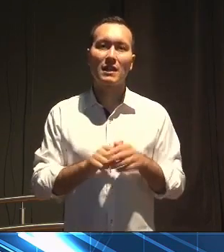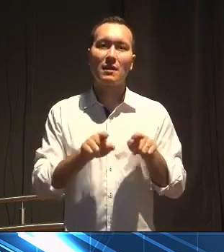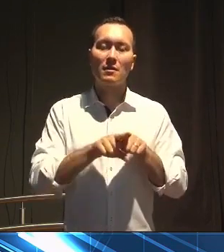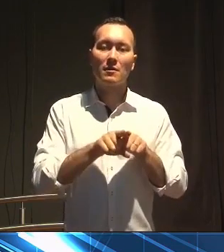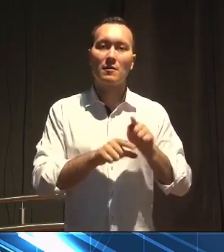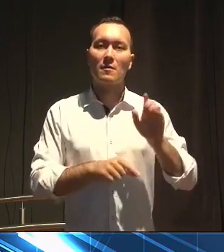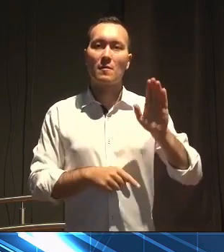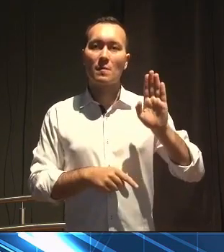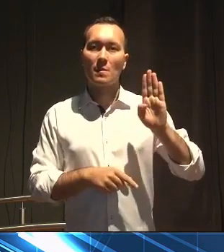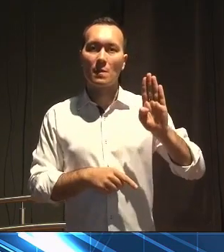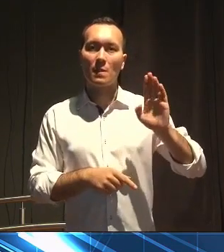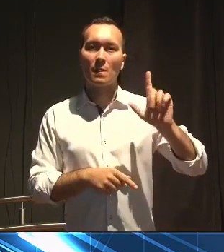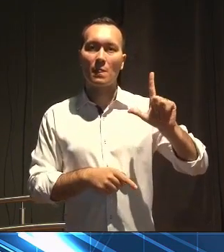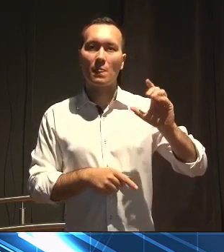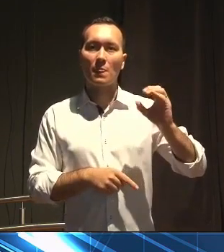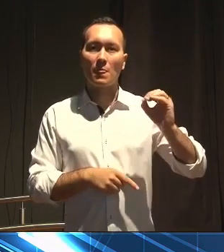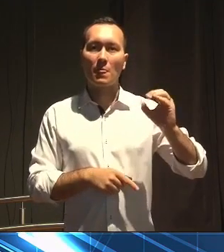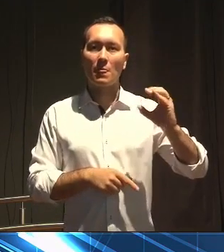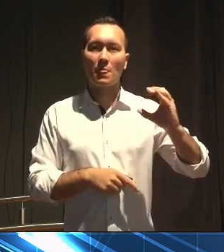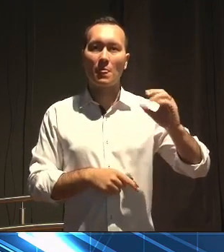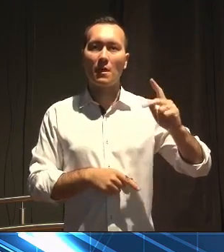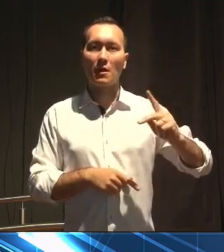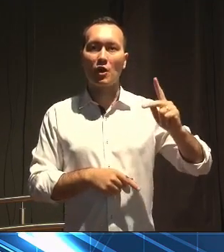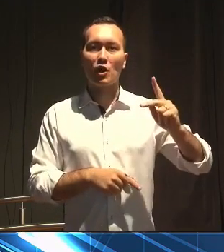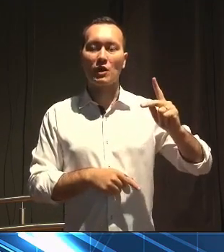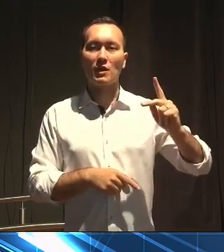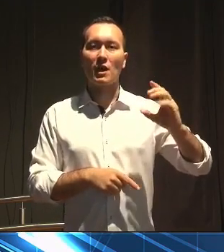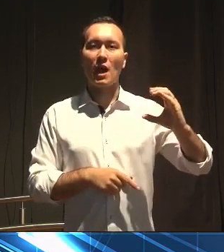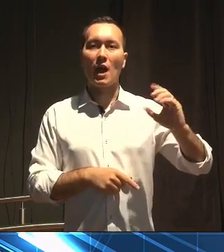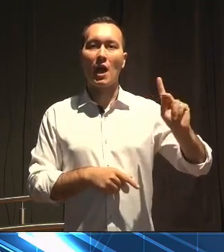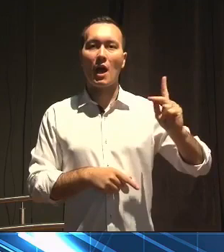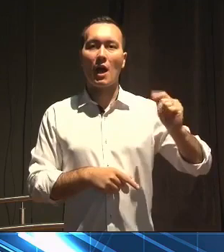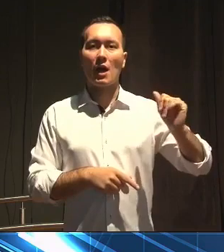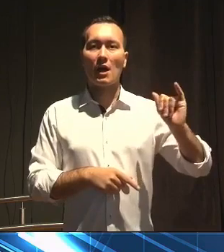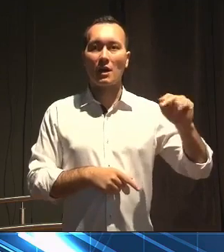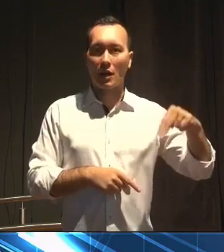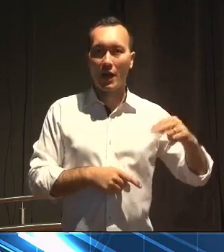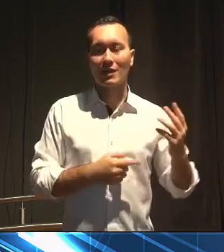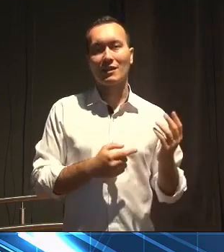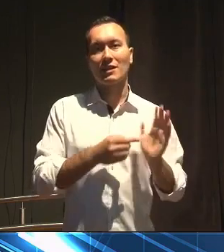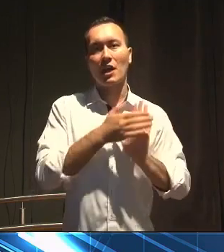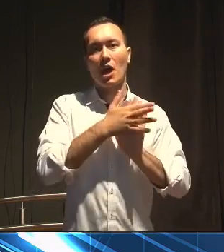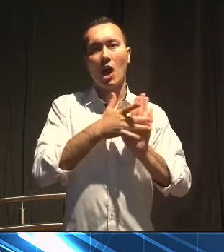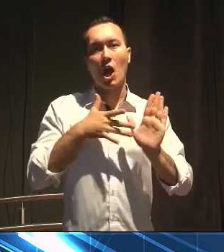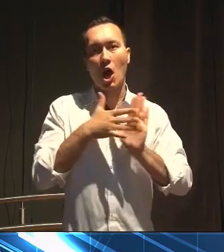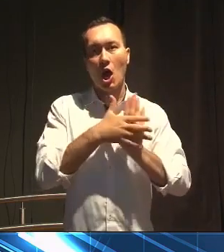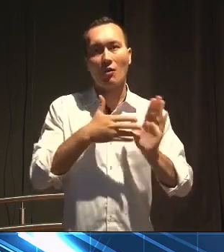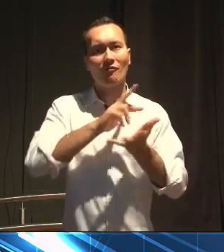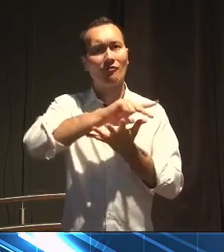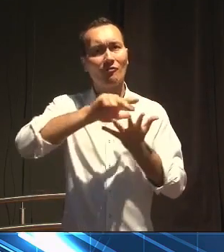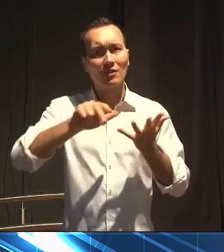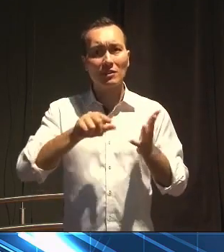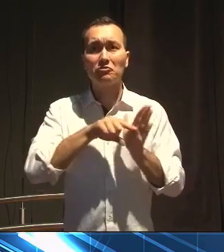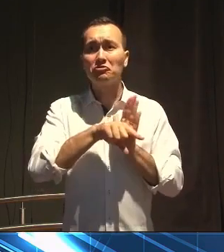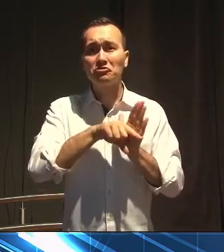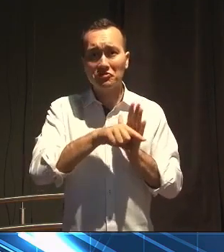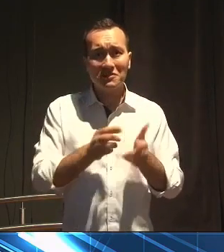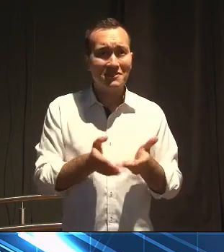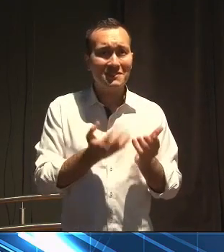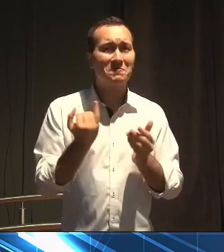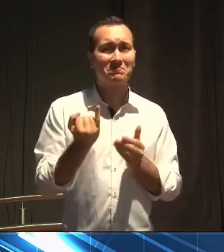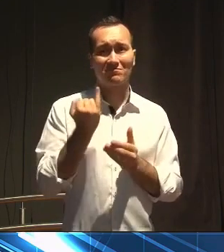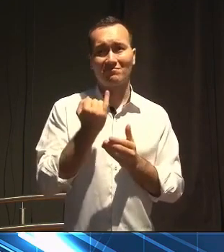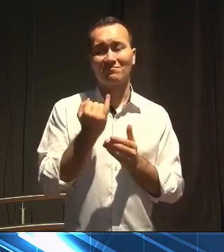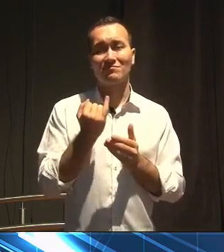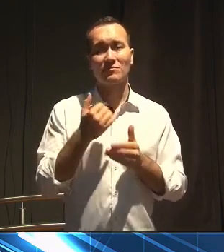as criptomoedas, tudo isso está acontecendo e na Web3 nós seremos donos de nós no